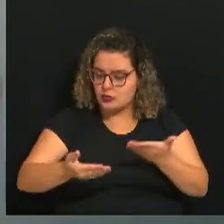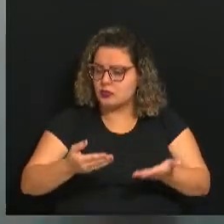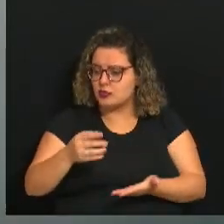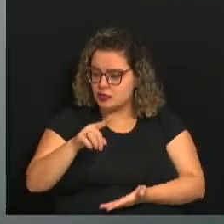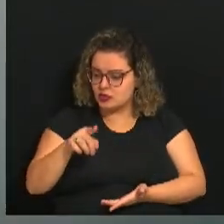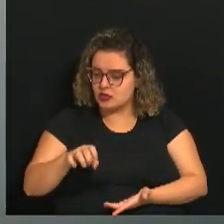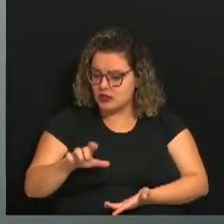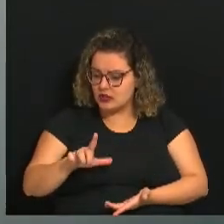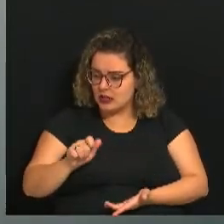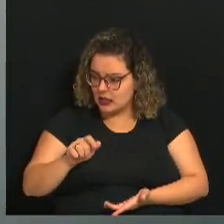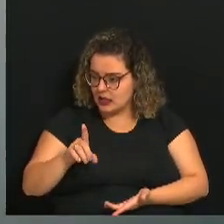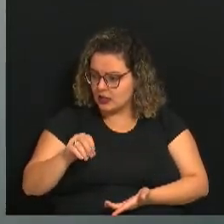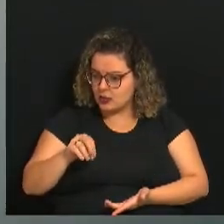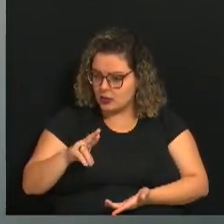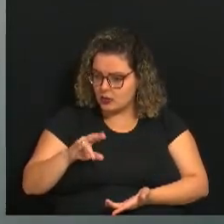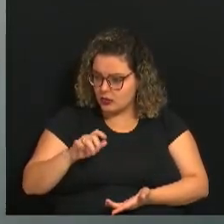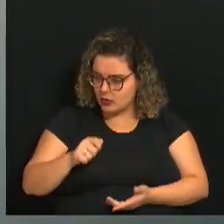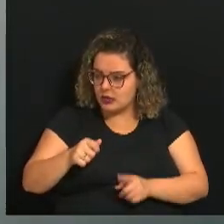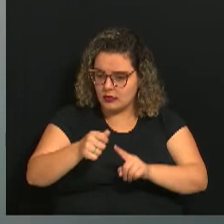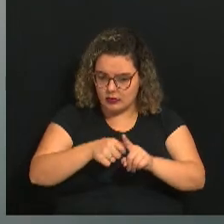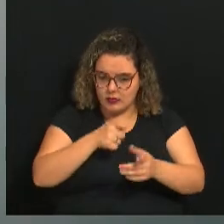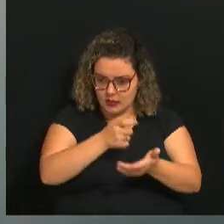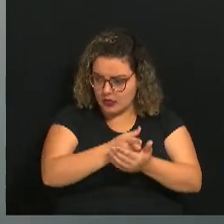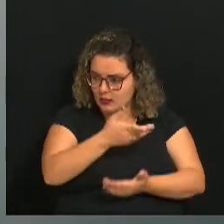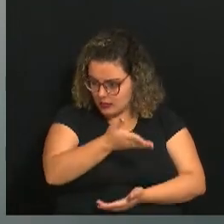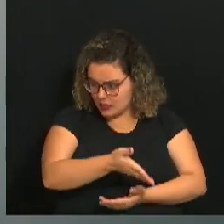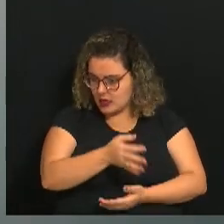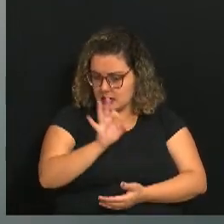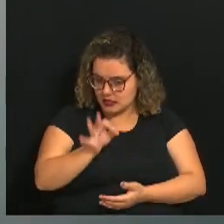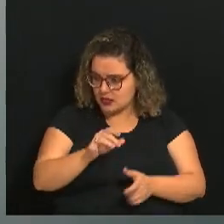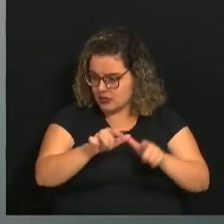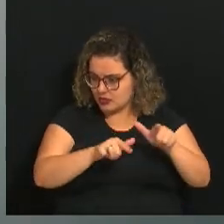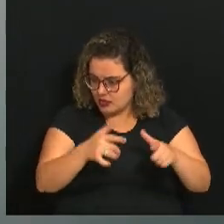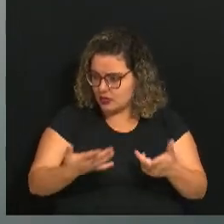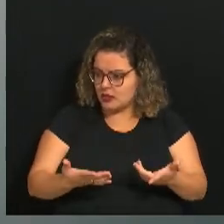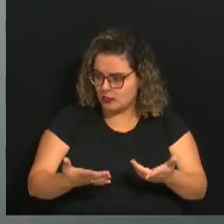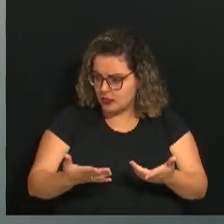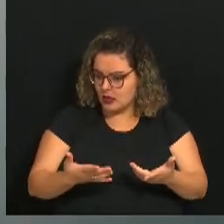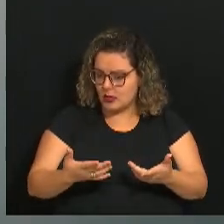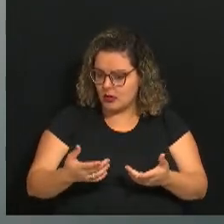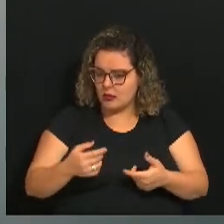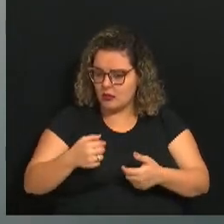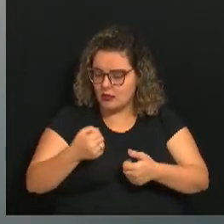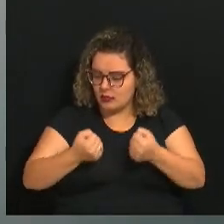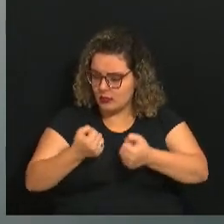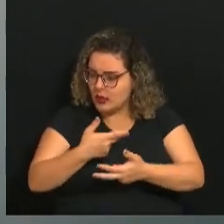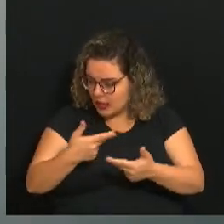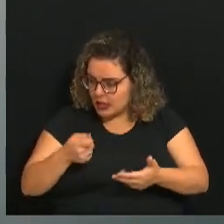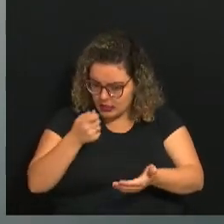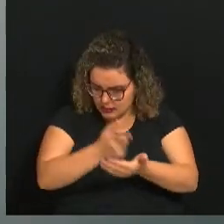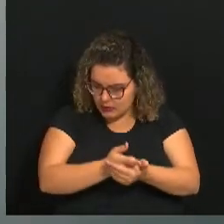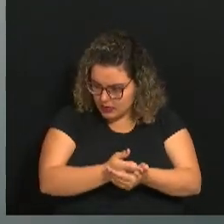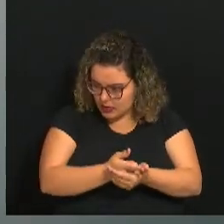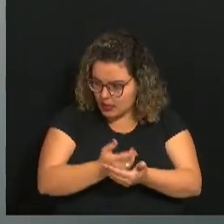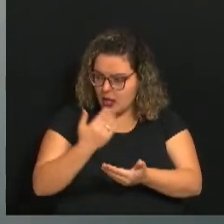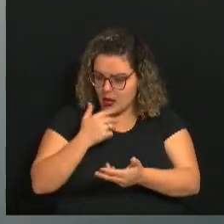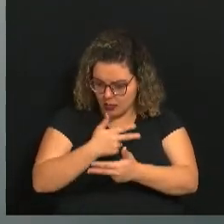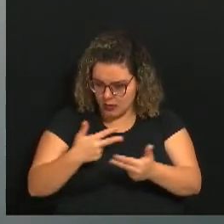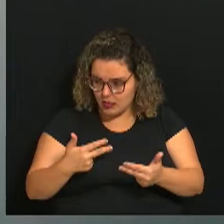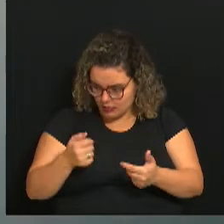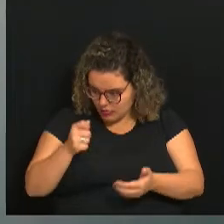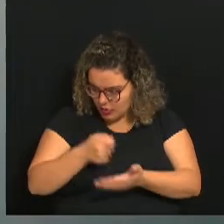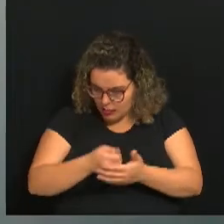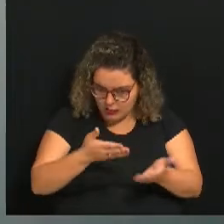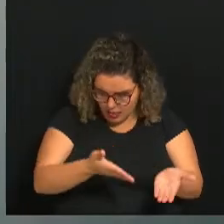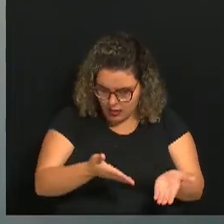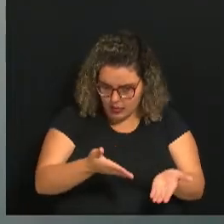lá depositando o salário que é direito do trabalhador, o vale transporte, o vale refeição. Então, esse tipo de acompanhamento a gente está fazendo. E